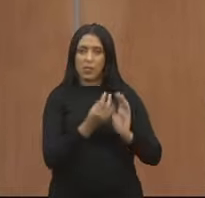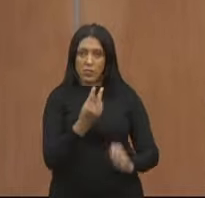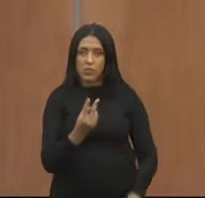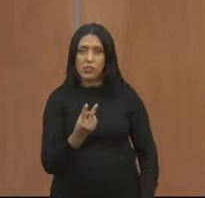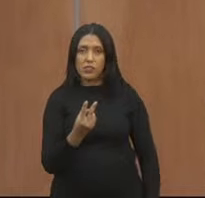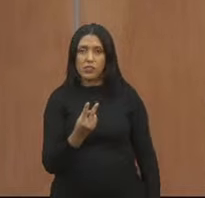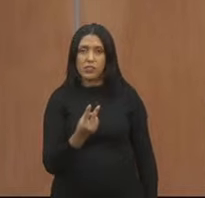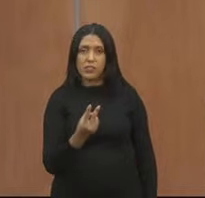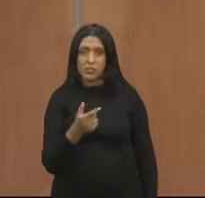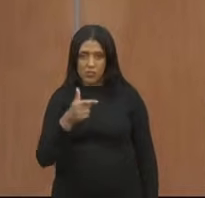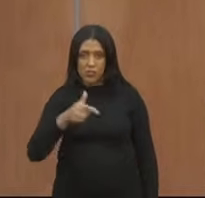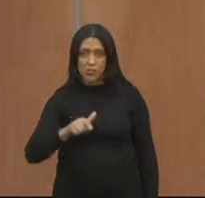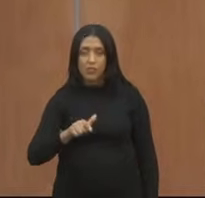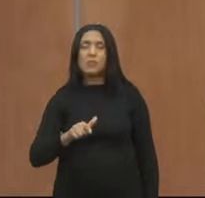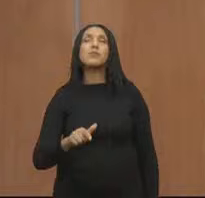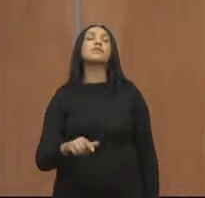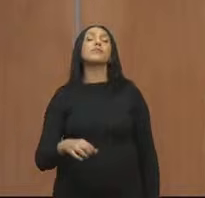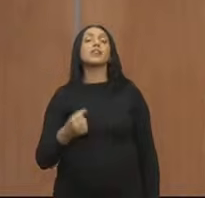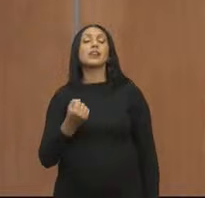Ação